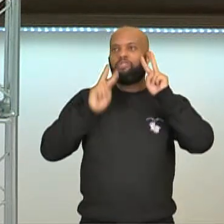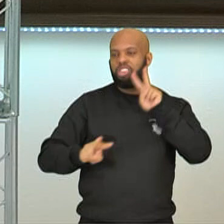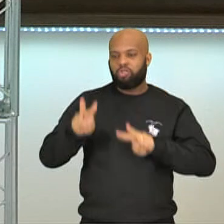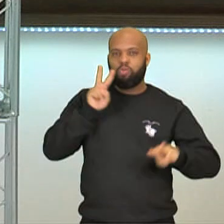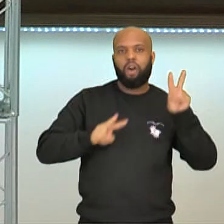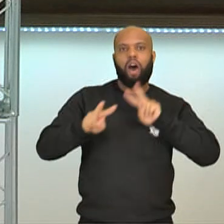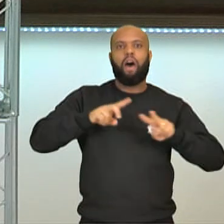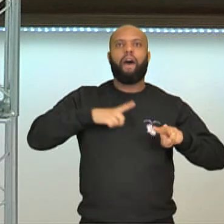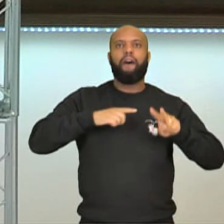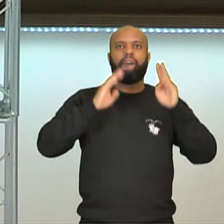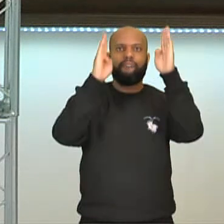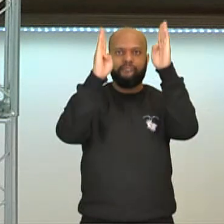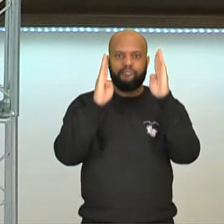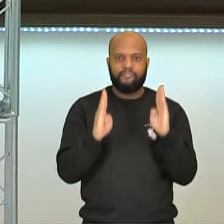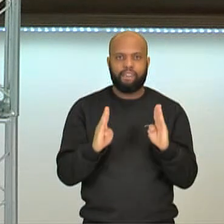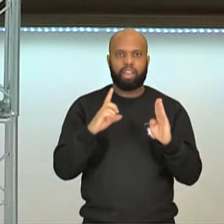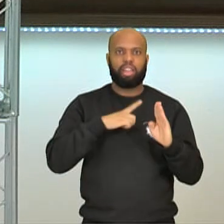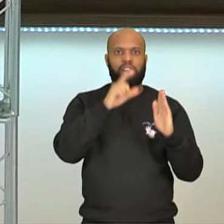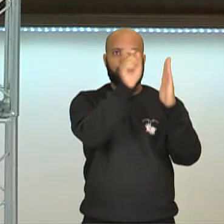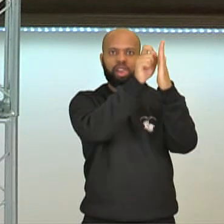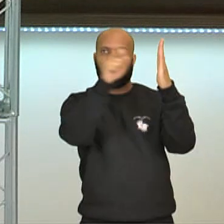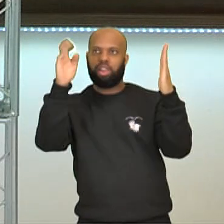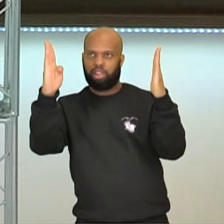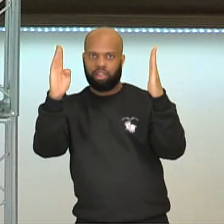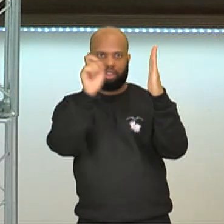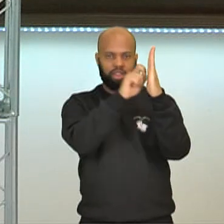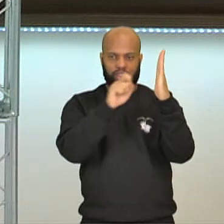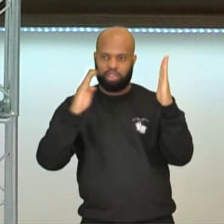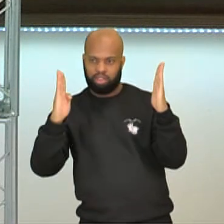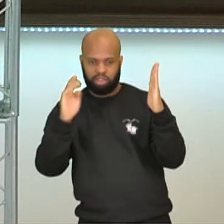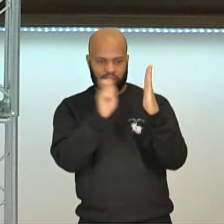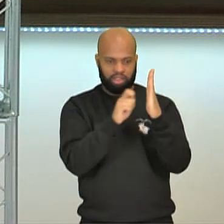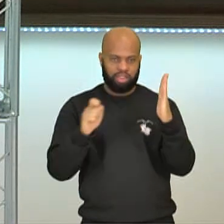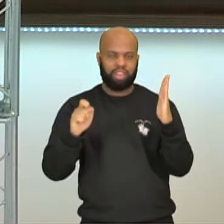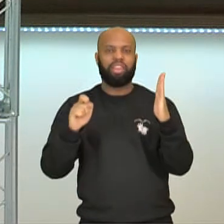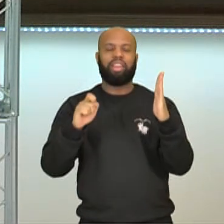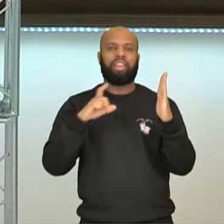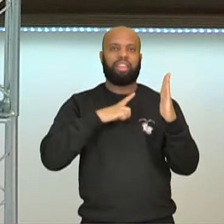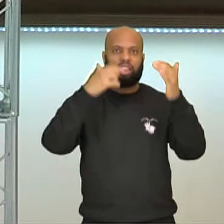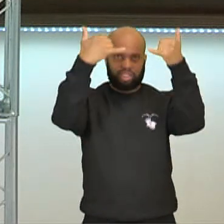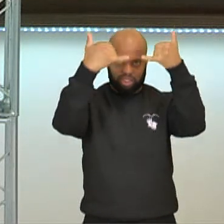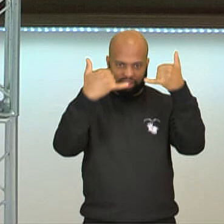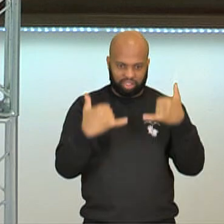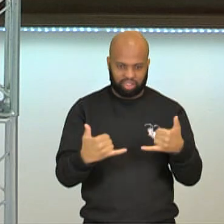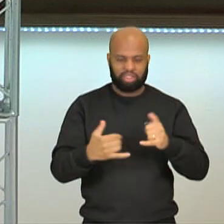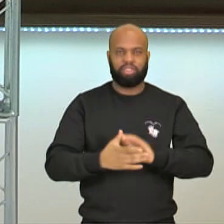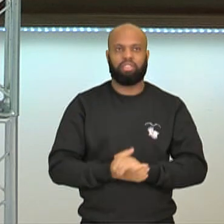até o final da linha. Ele é escrito aí com os versos mudando de linha o tempo todo.